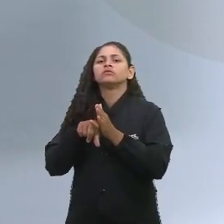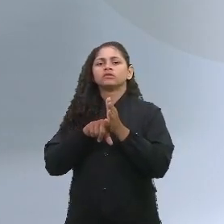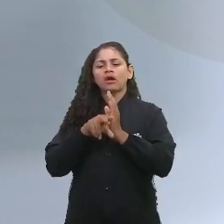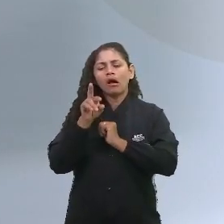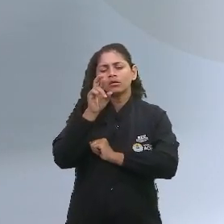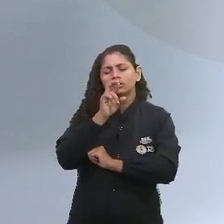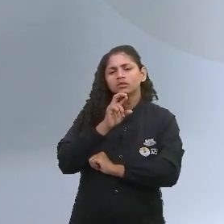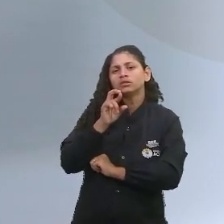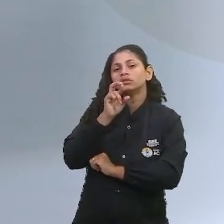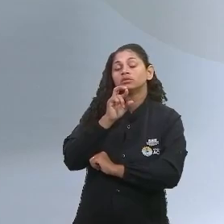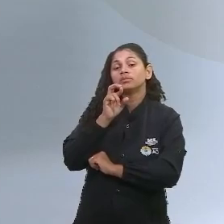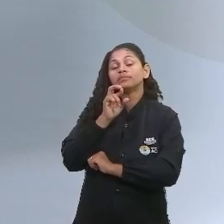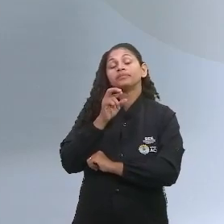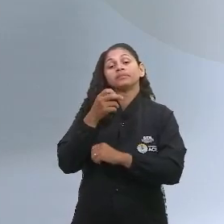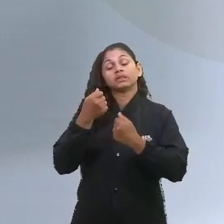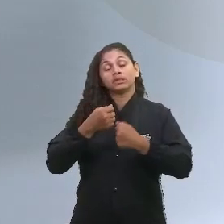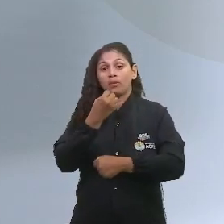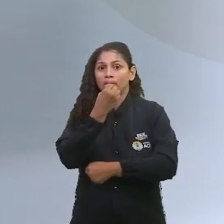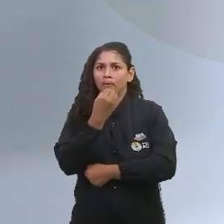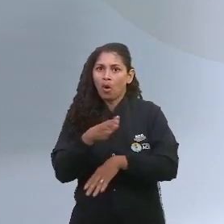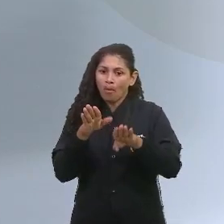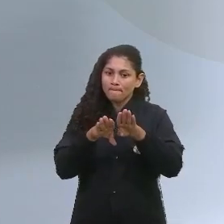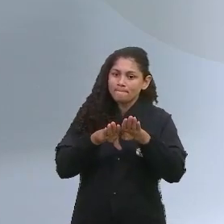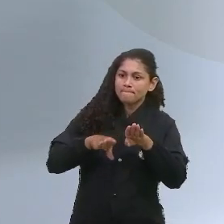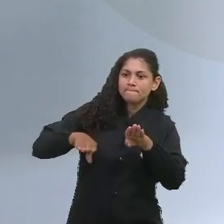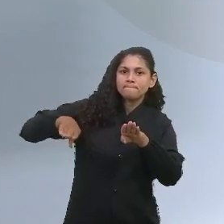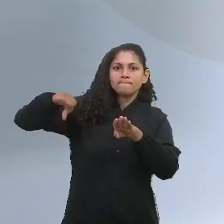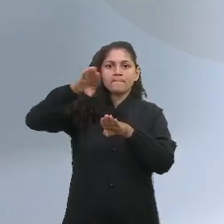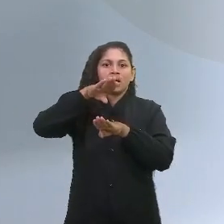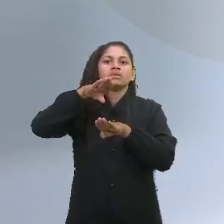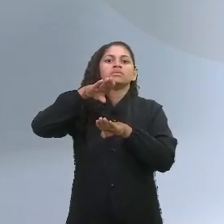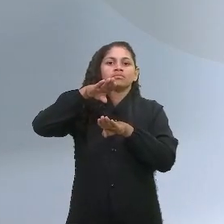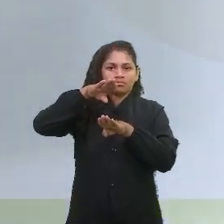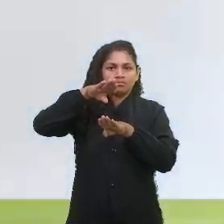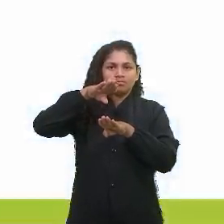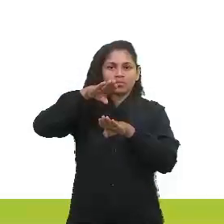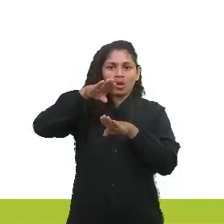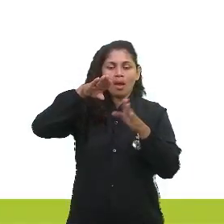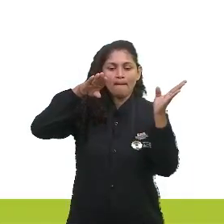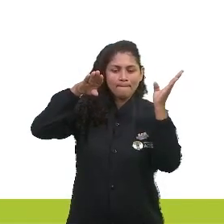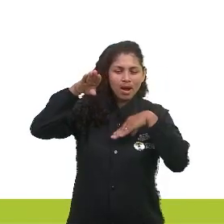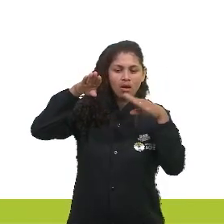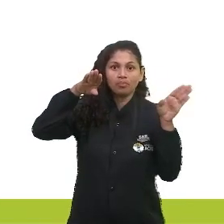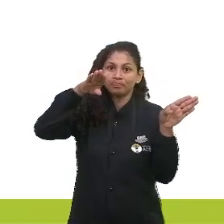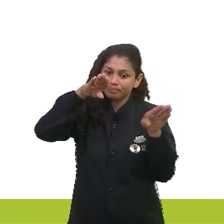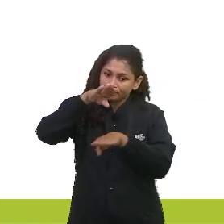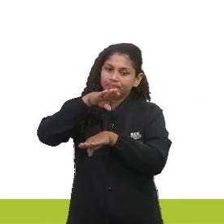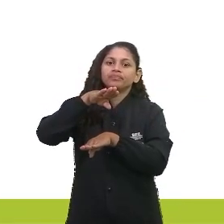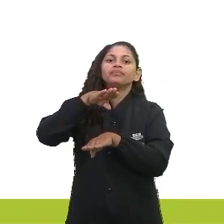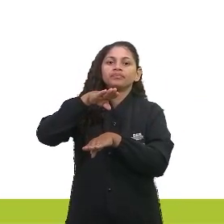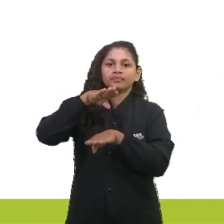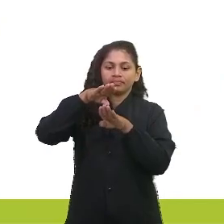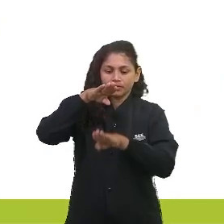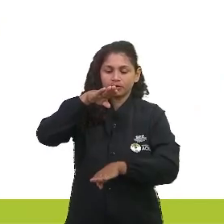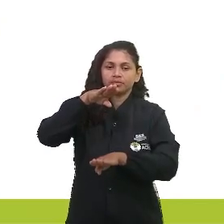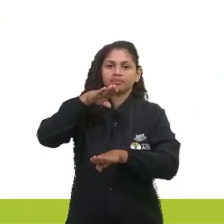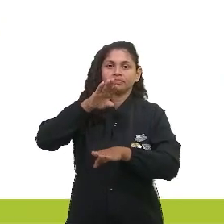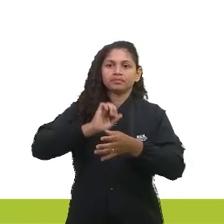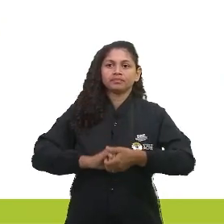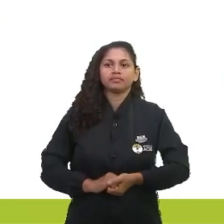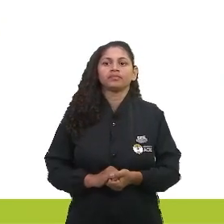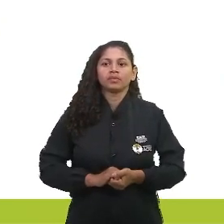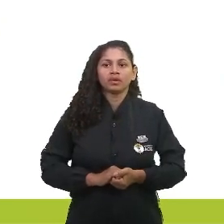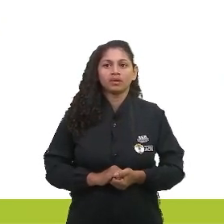se sobrepor àquilo que não é bom. O princípio da não maleficência implica